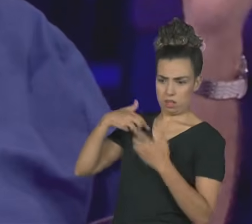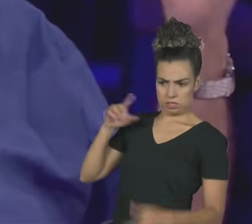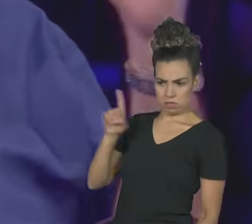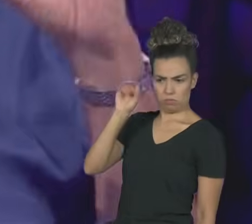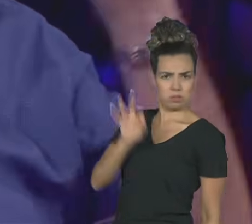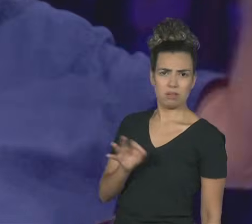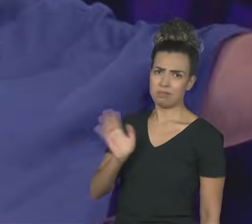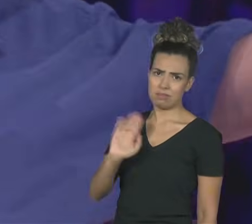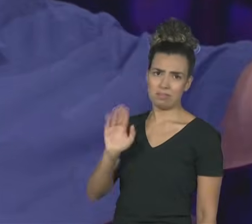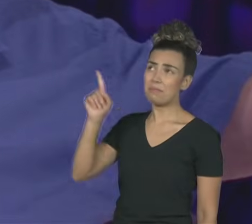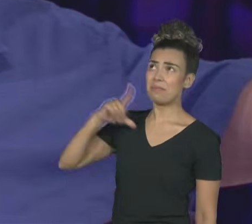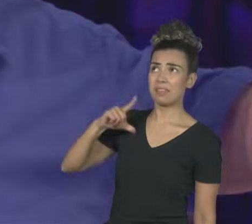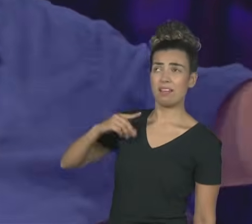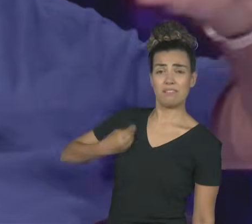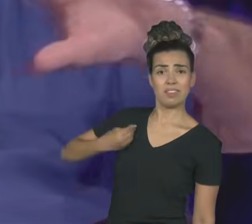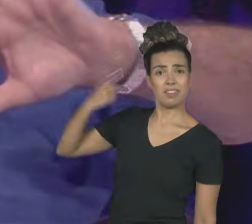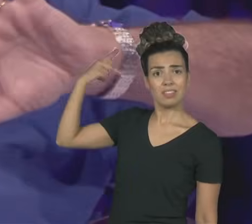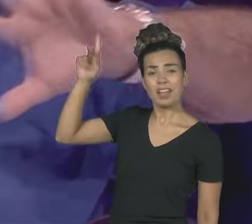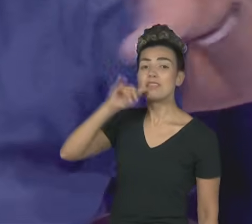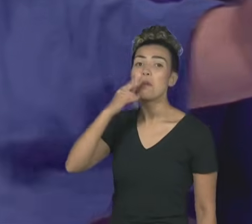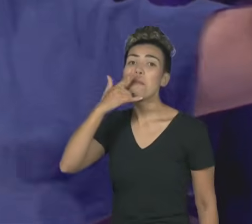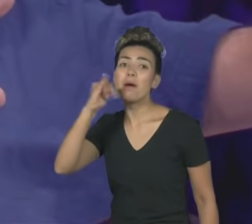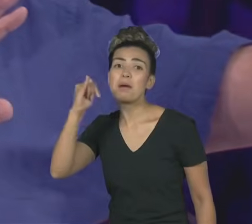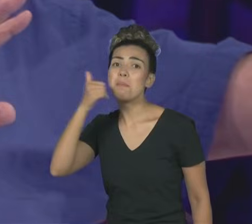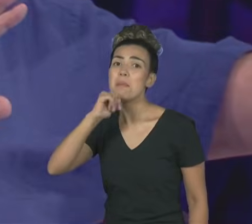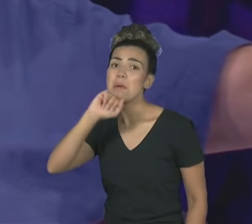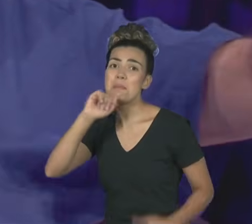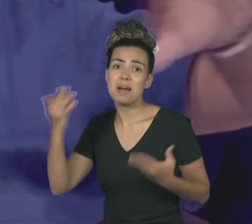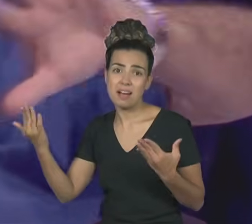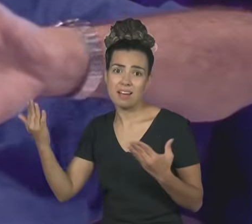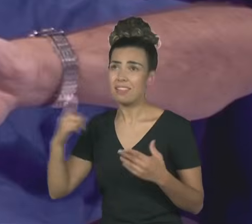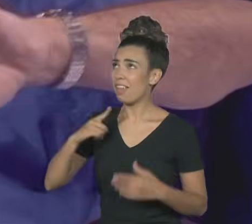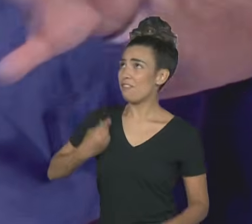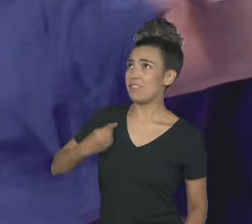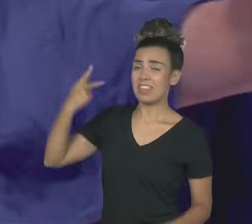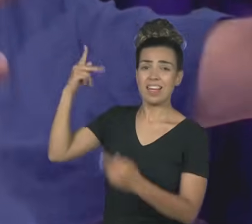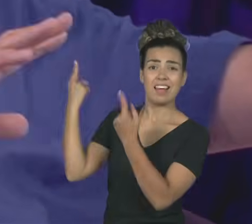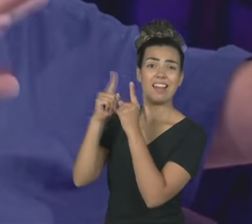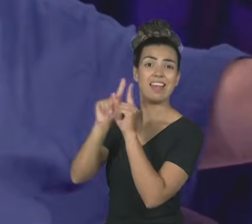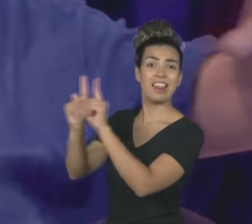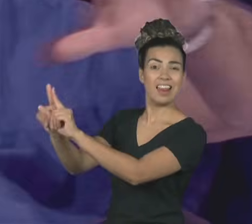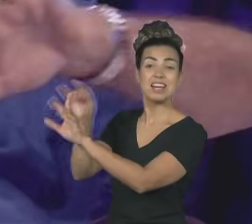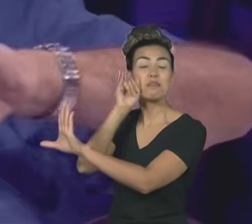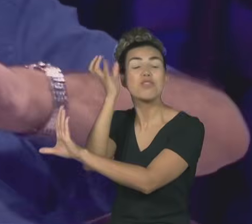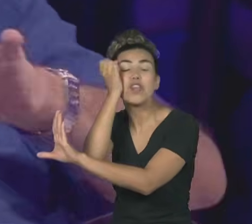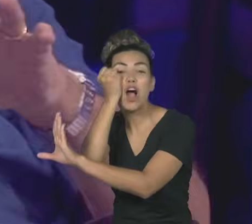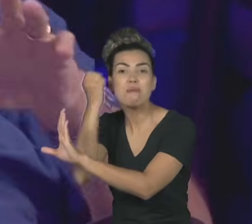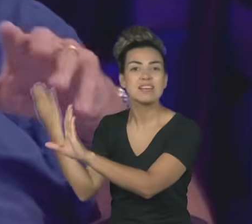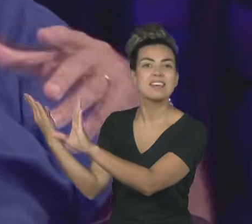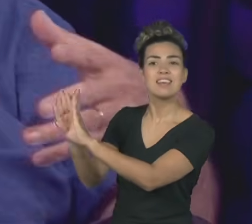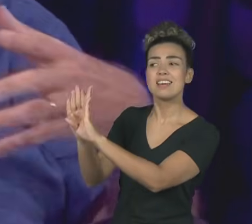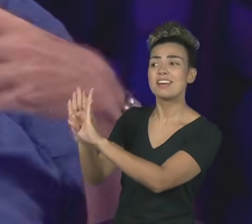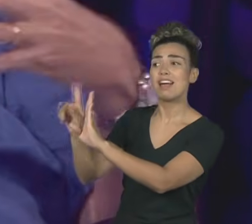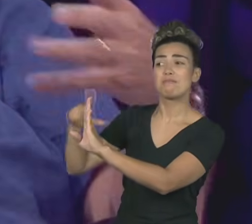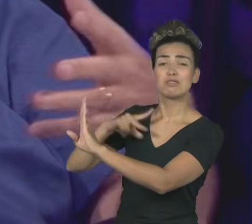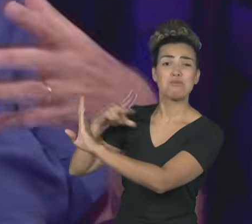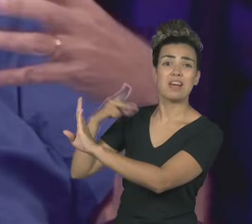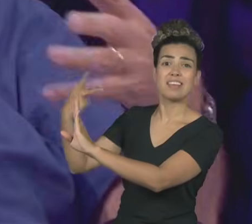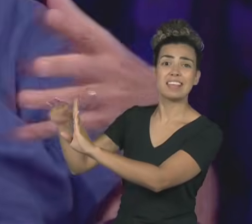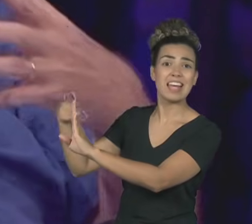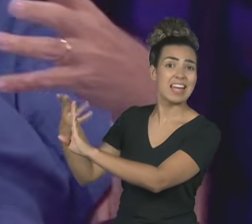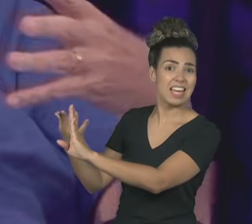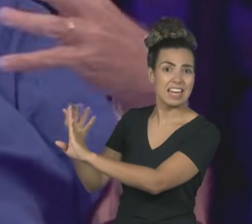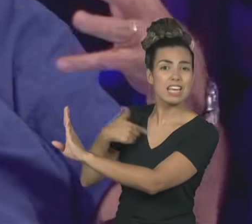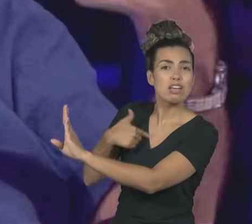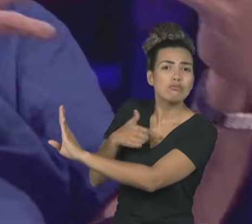uma vida que acontece ali quando fecha a porta. Eles escondem isso de você, mas não falam isso para você, mas é isso que está acontecendo. Você é um